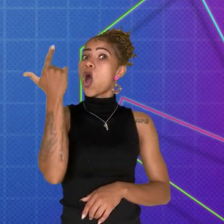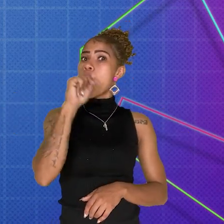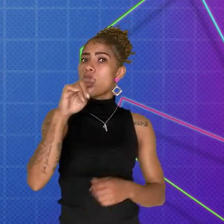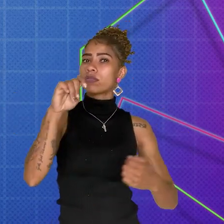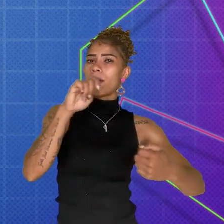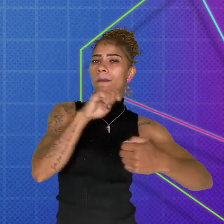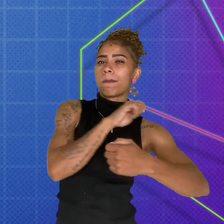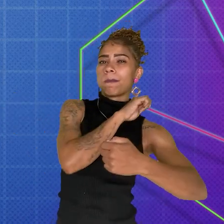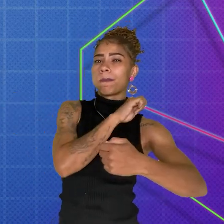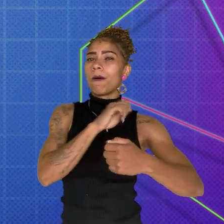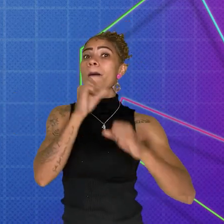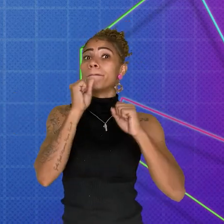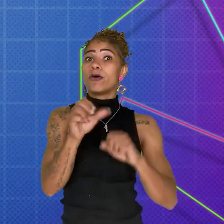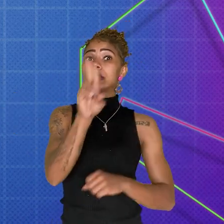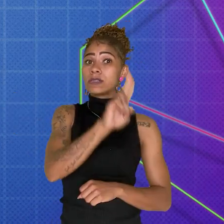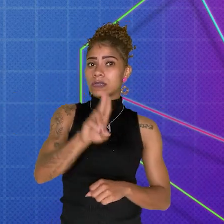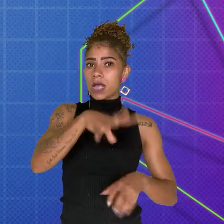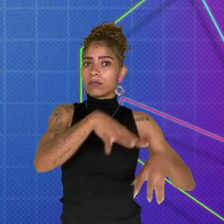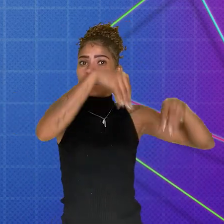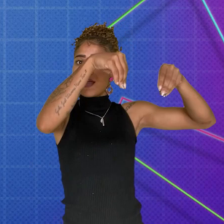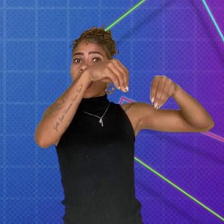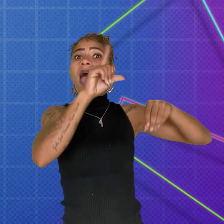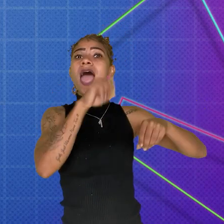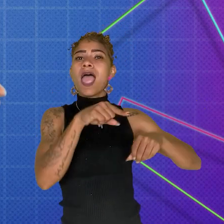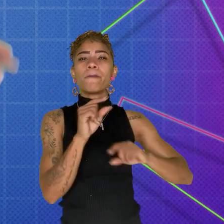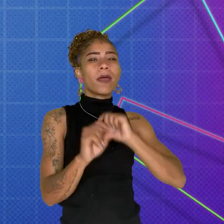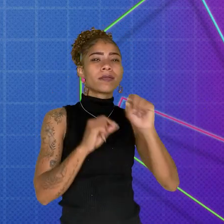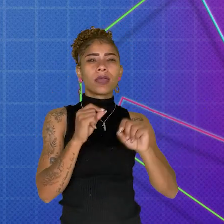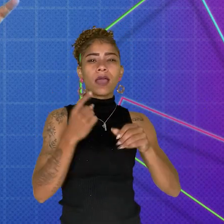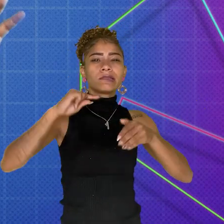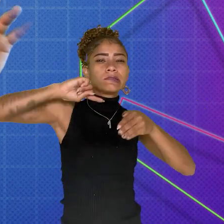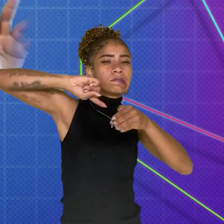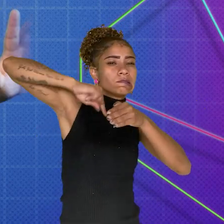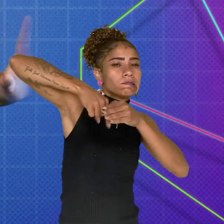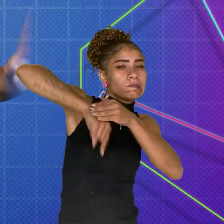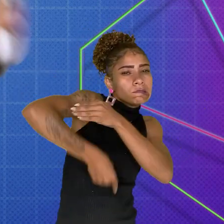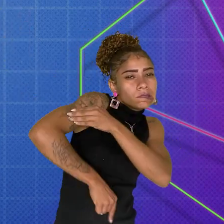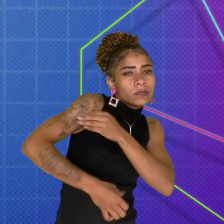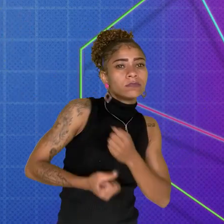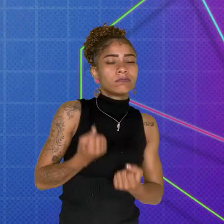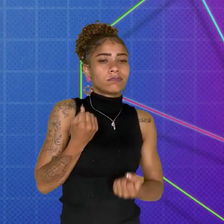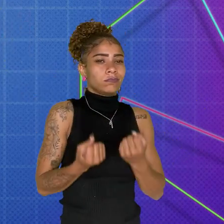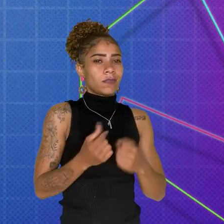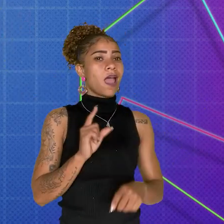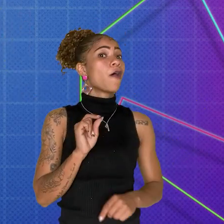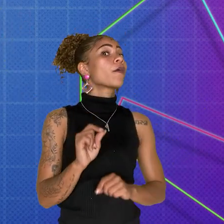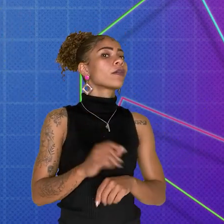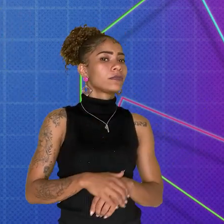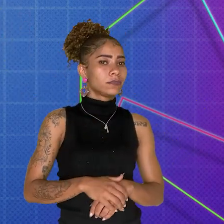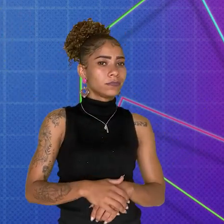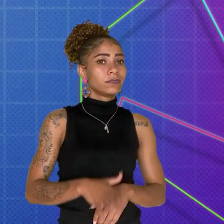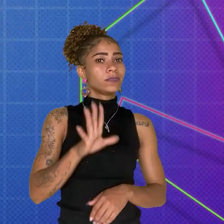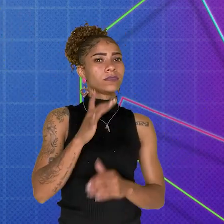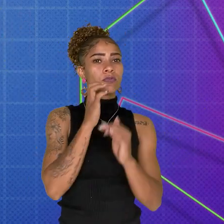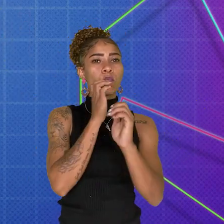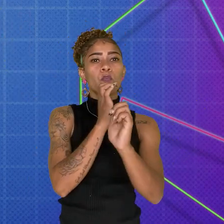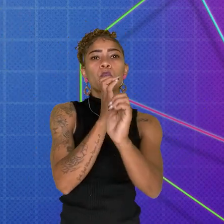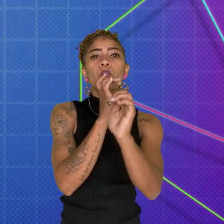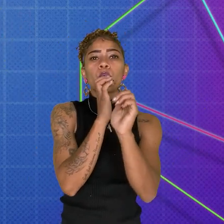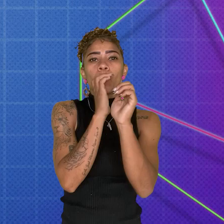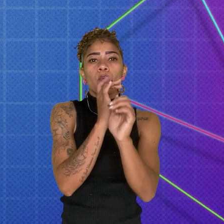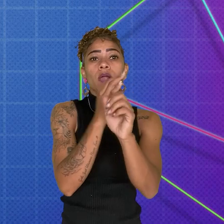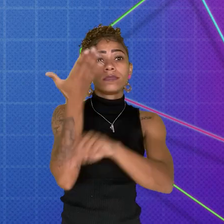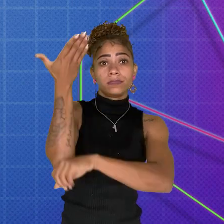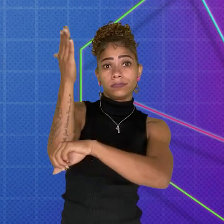Outro instrumento de corda que pode ser usado é o cello, que é usado para dar profundidade e peso à trilha sonora. Já a flauta